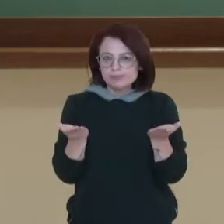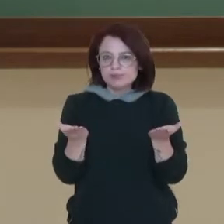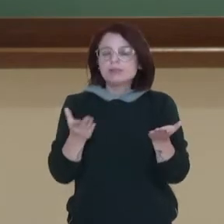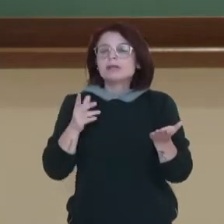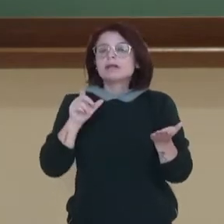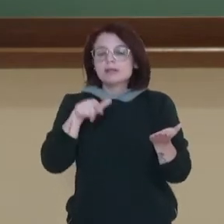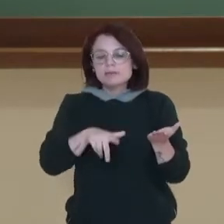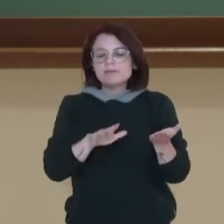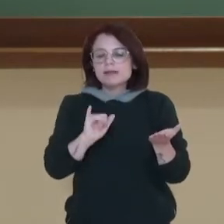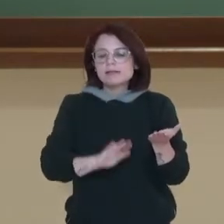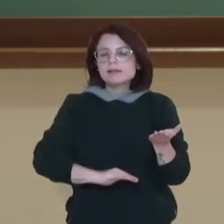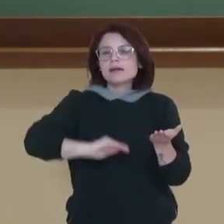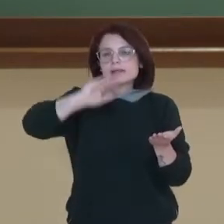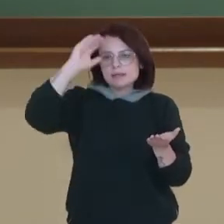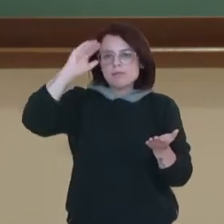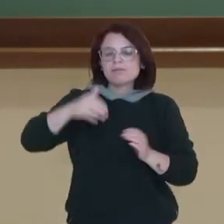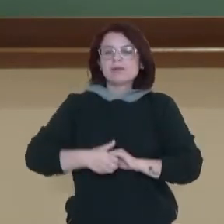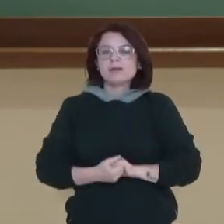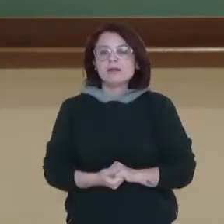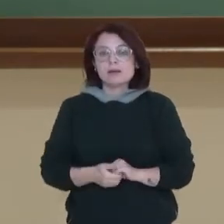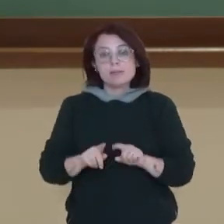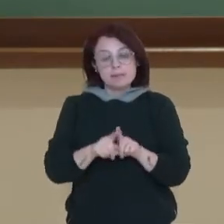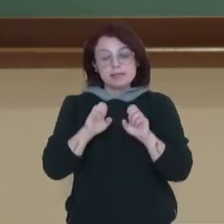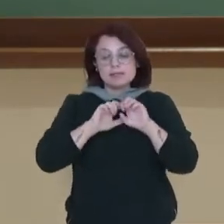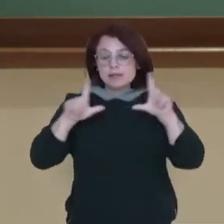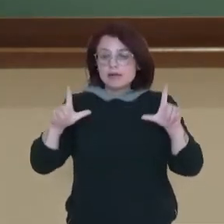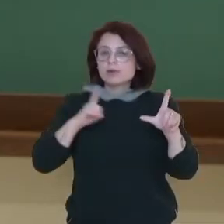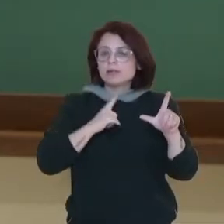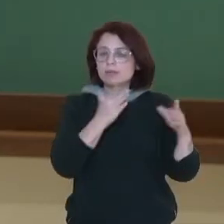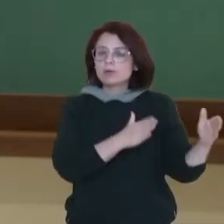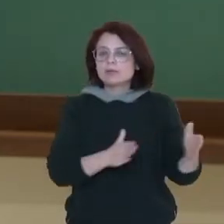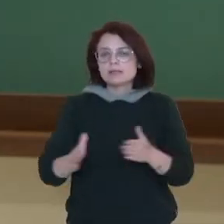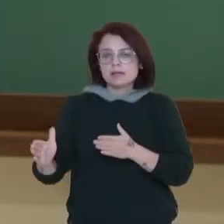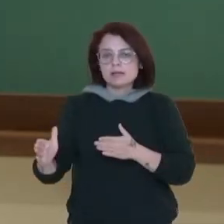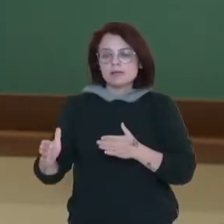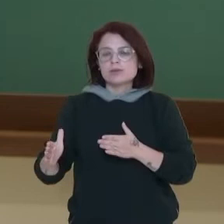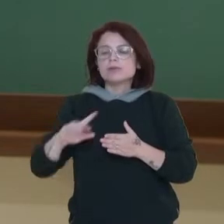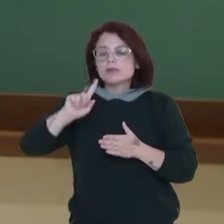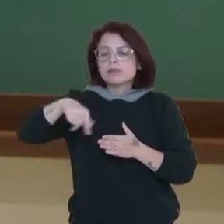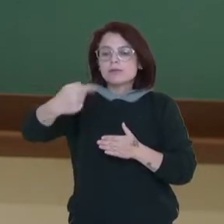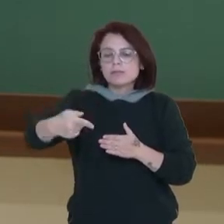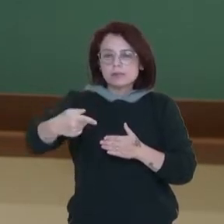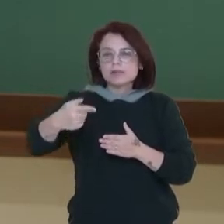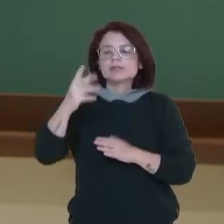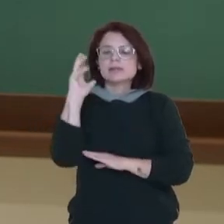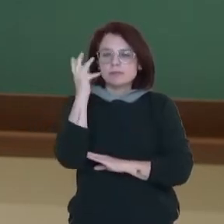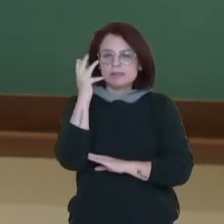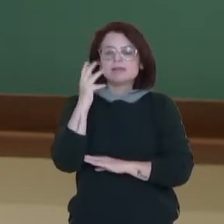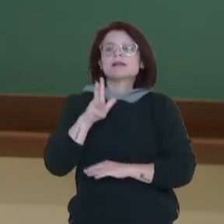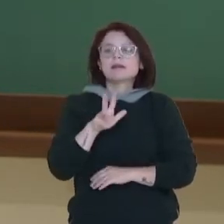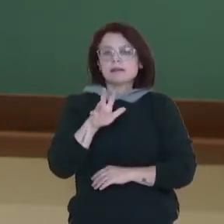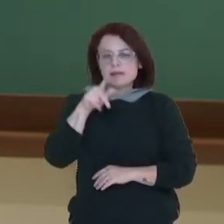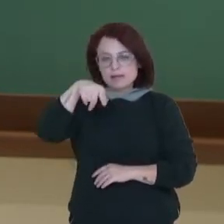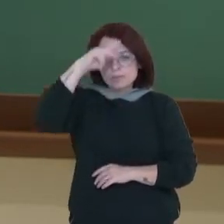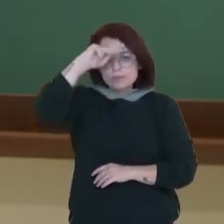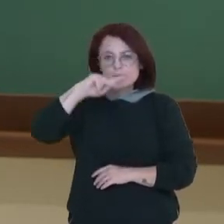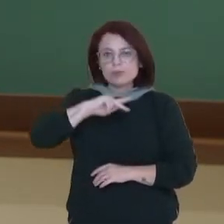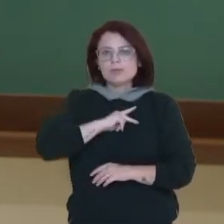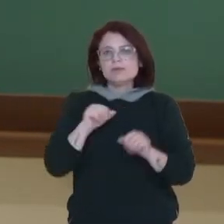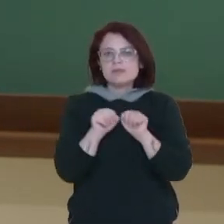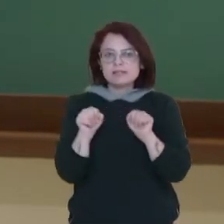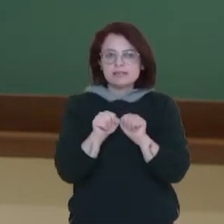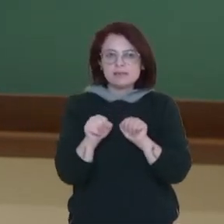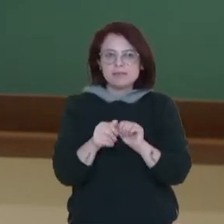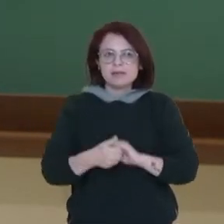que ela possa crescer. Mas é claro que tem todos os processos seguintes da planta que ela precisa ela mesma resolver, não é